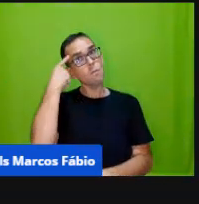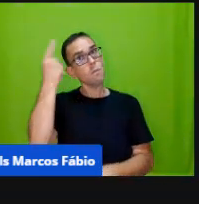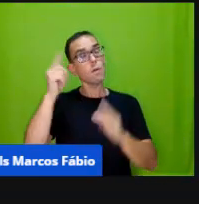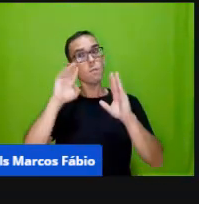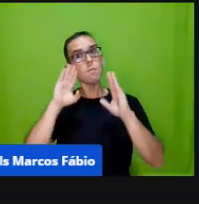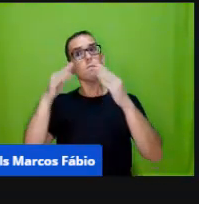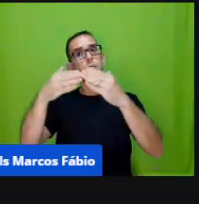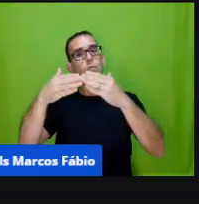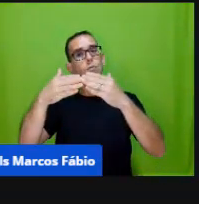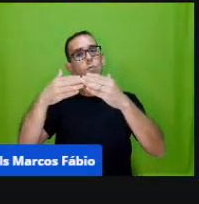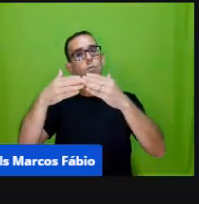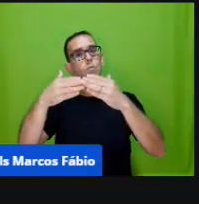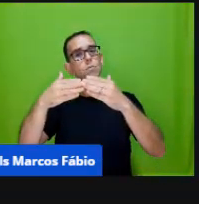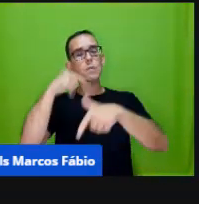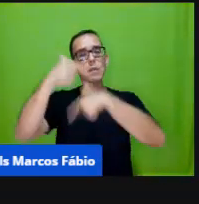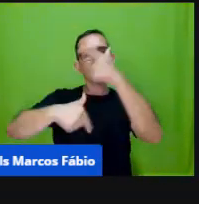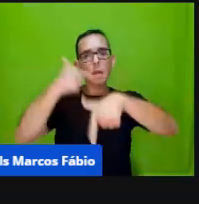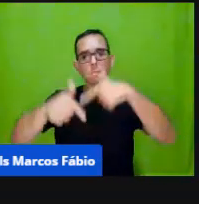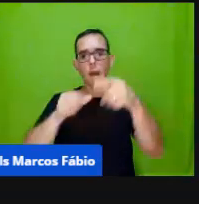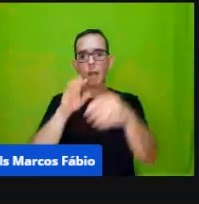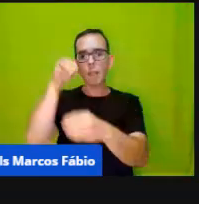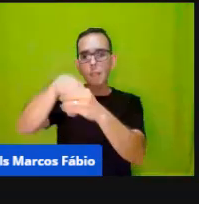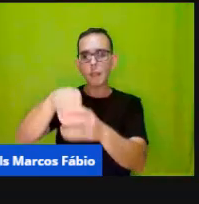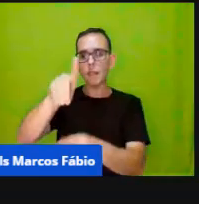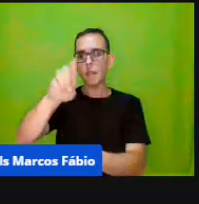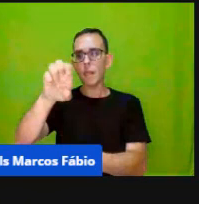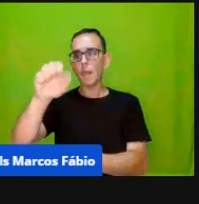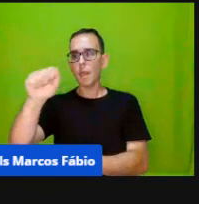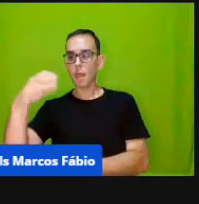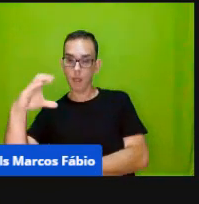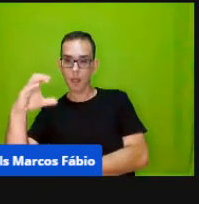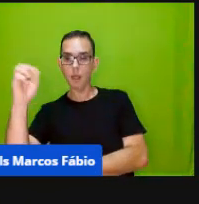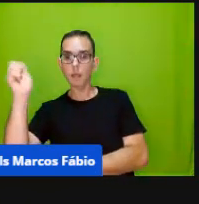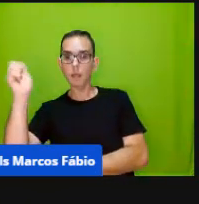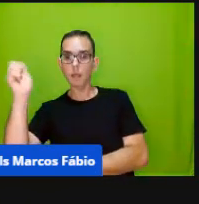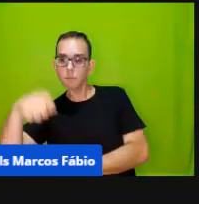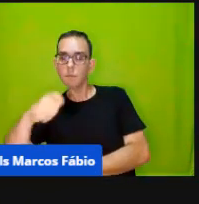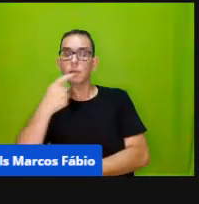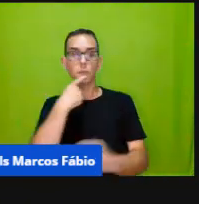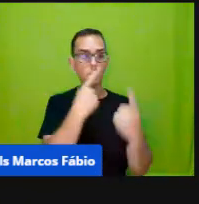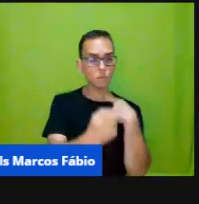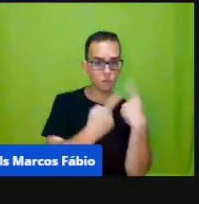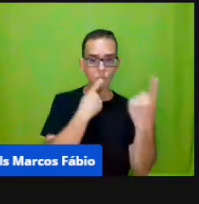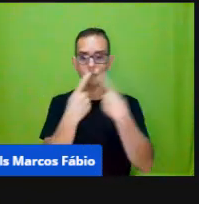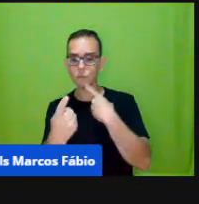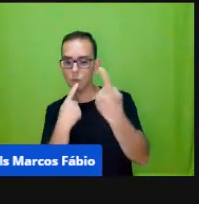enquanto trabalho na DEAC, as nossas discussões que a gente trabalha